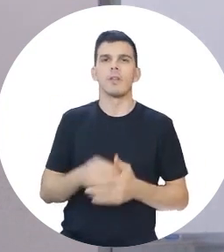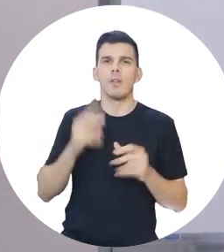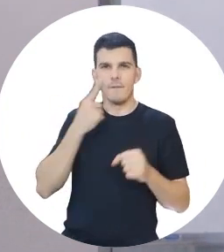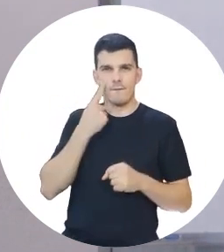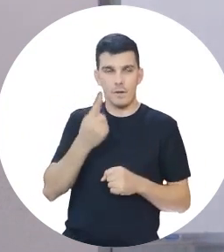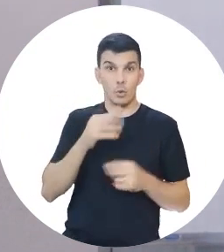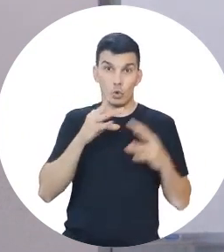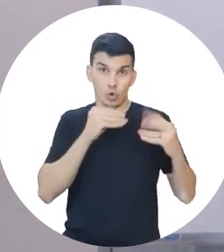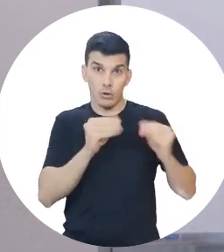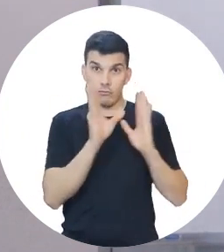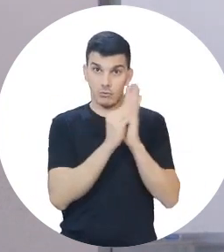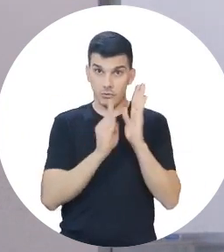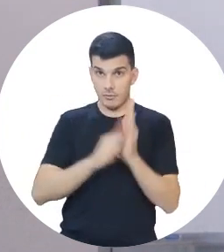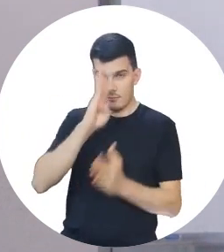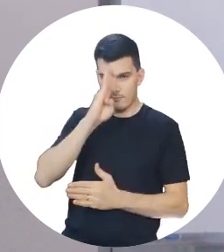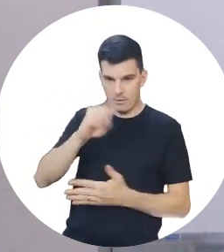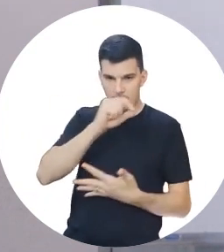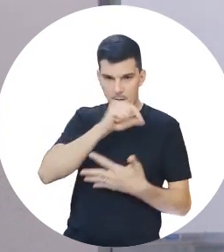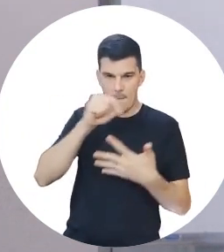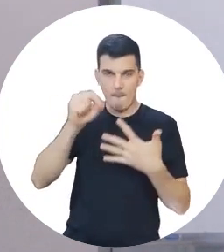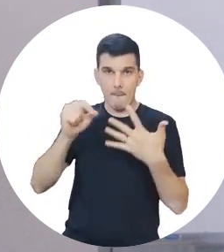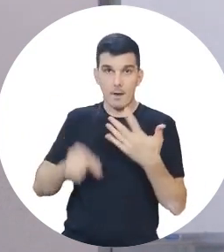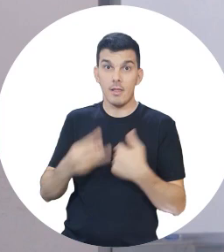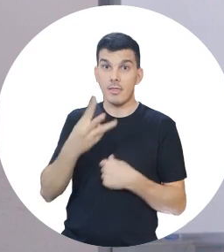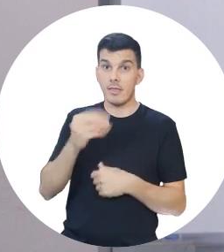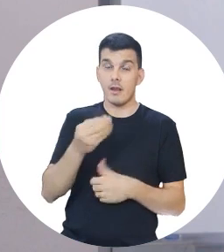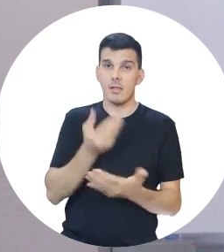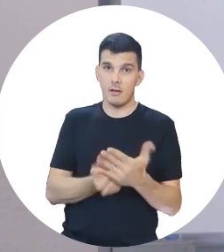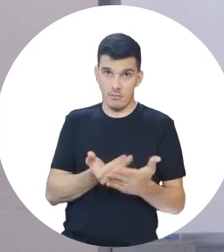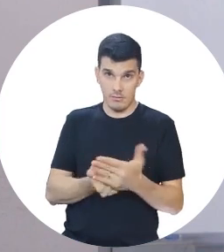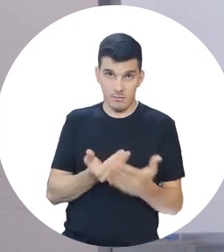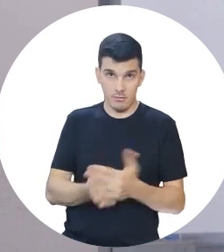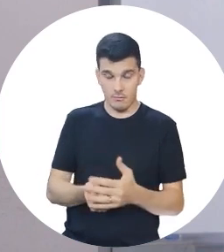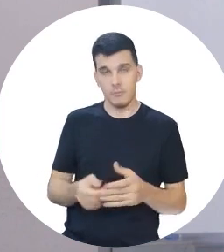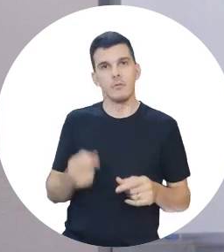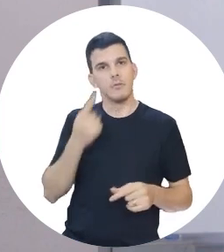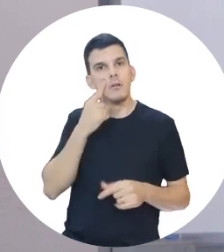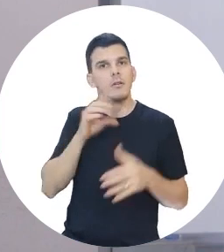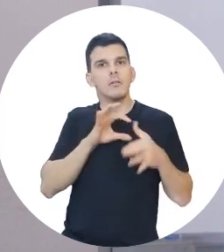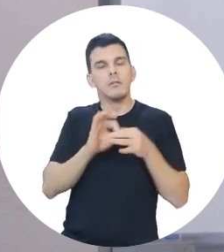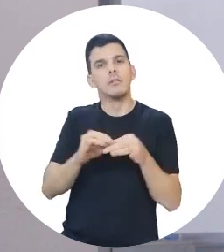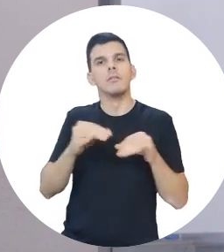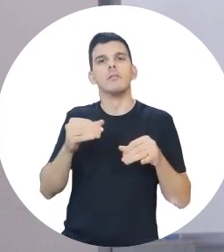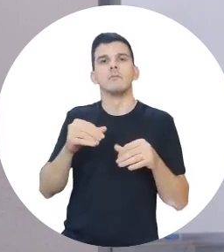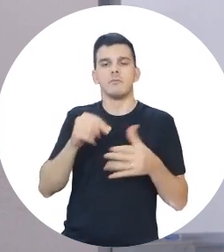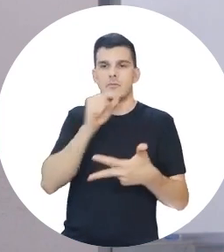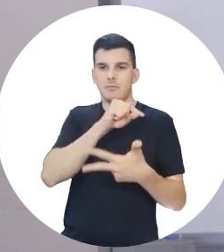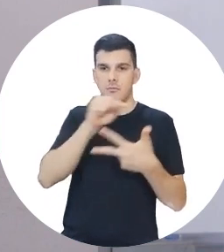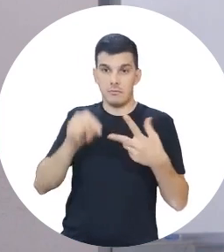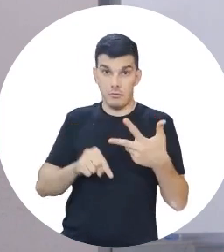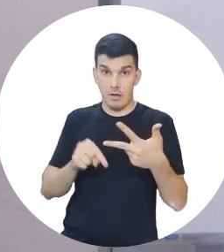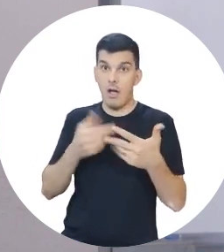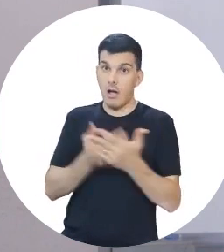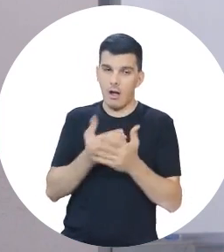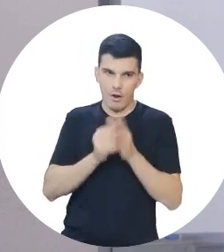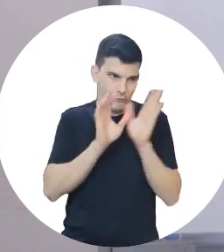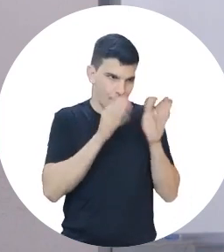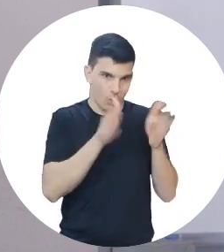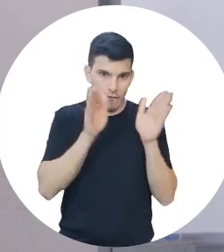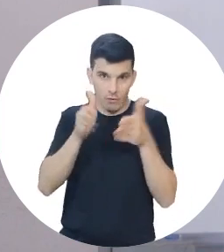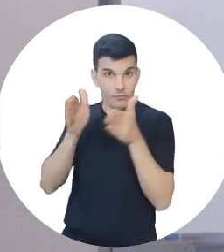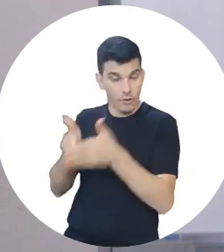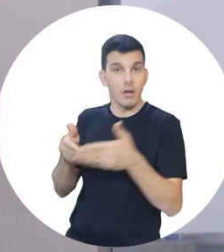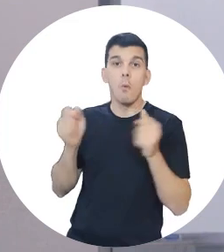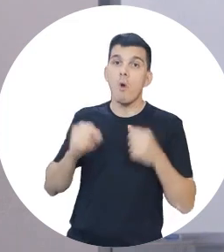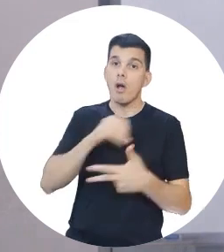certo? Vimos todos os conteúdos principais, pelo menos 30 aulas, levando em consideração exercícios em 3 aulas